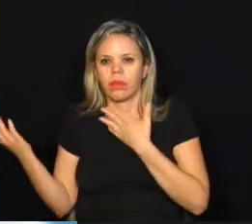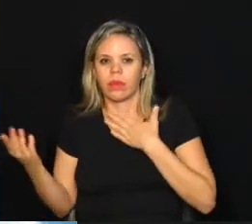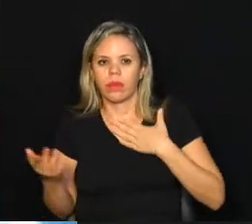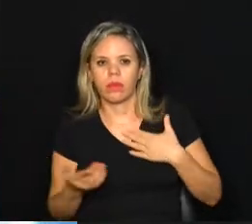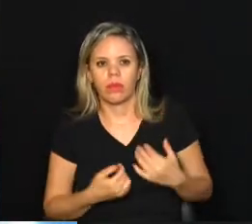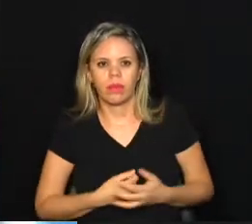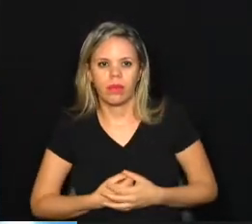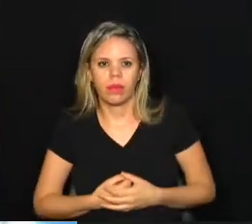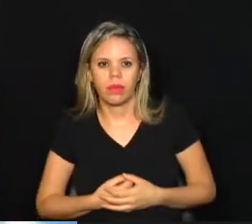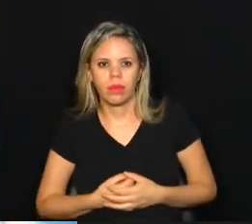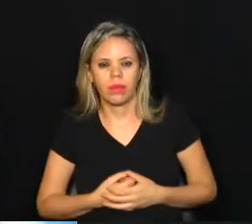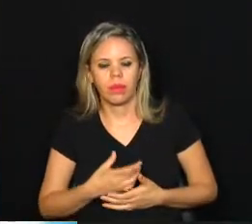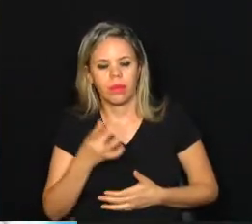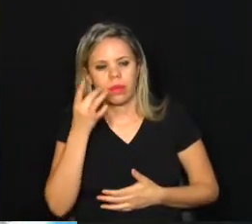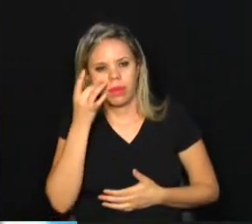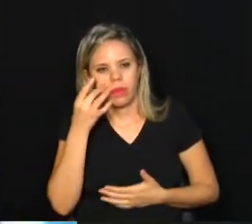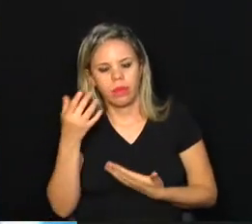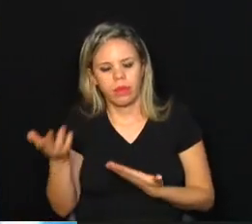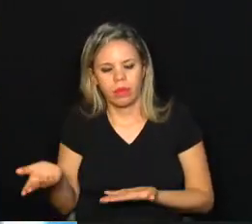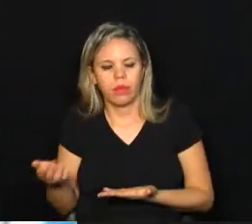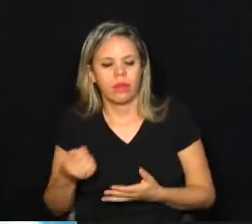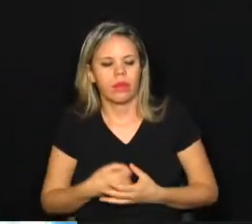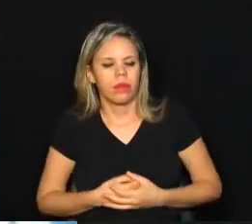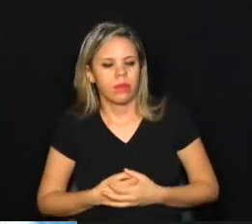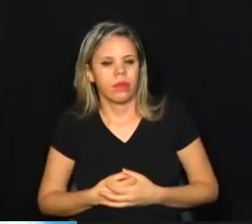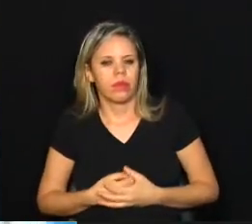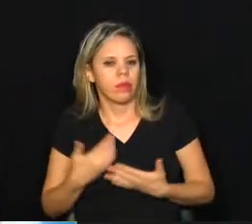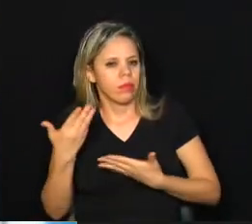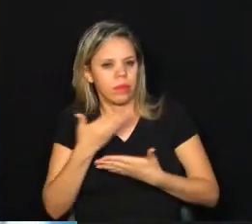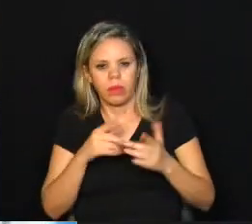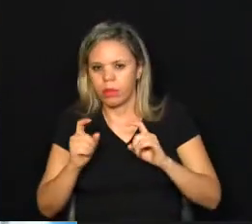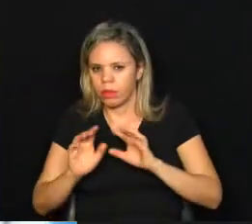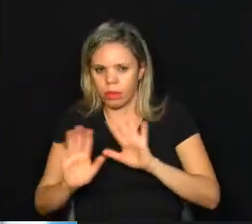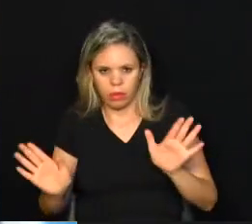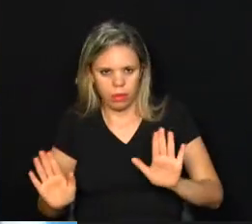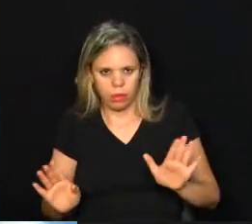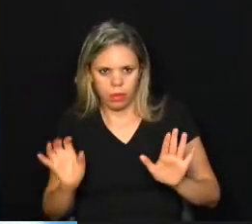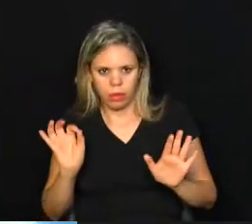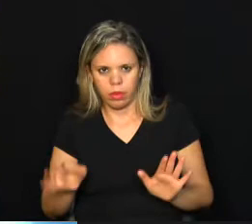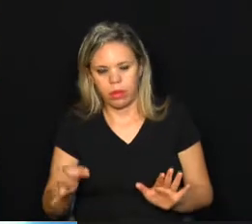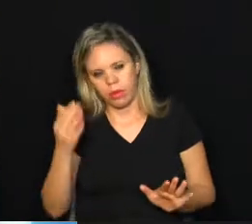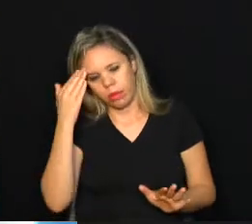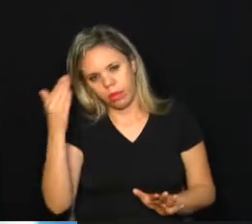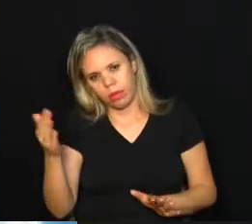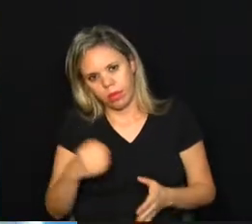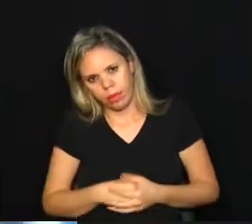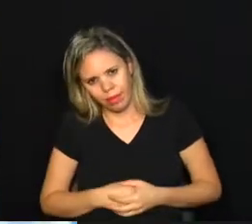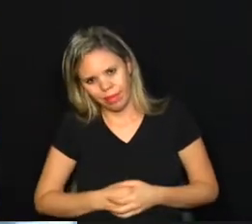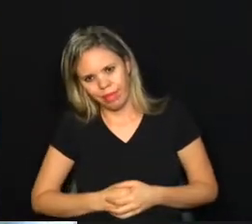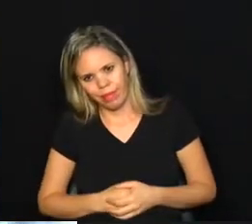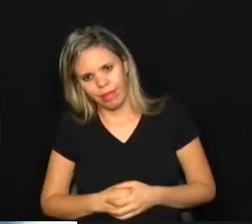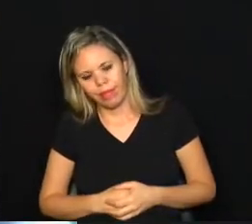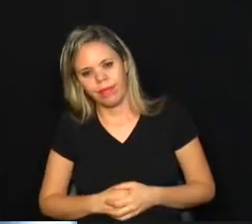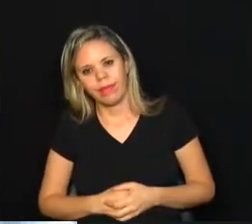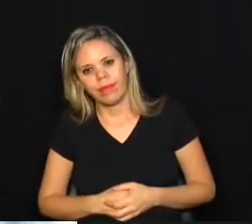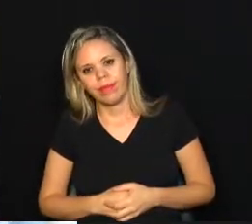nas atividades presenciais, então, para não atrapalhar a reunião também, tá certo? Muitíssimo obrigada.